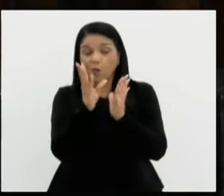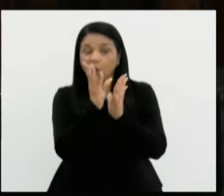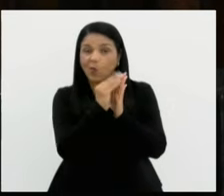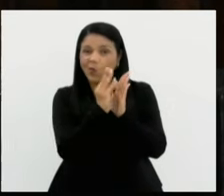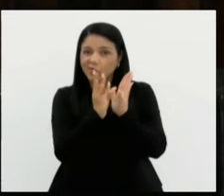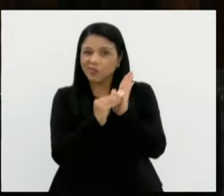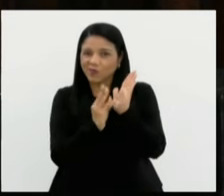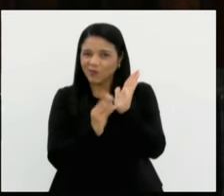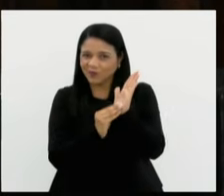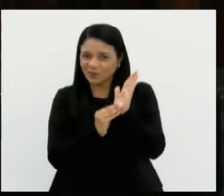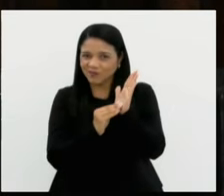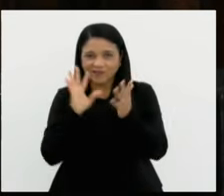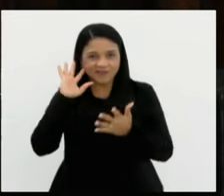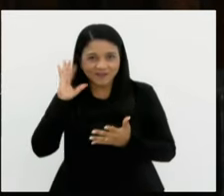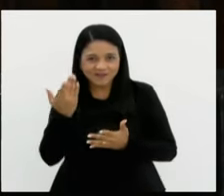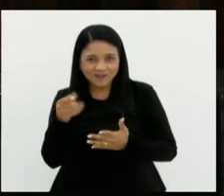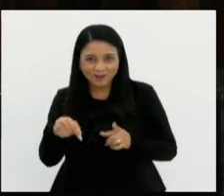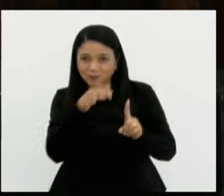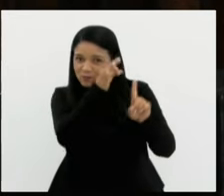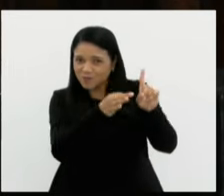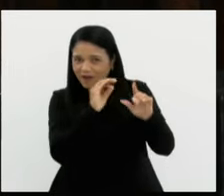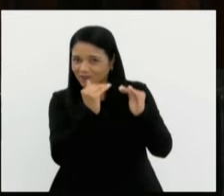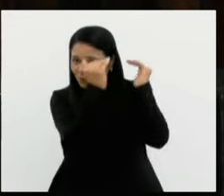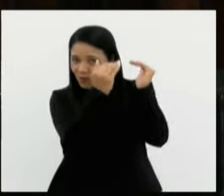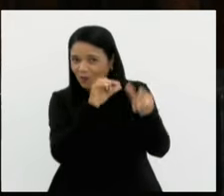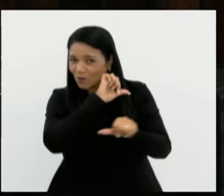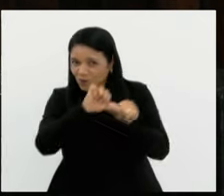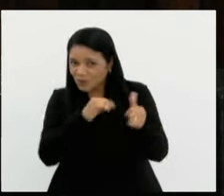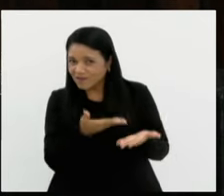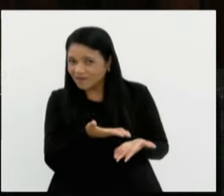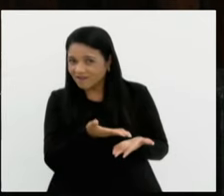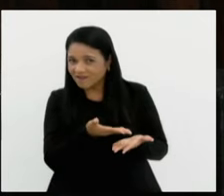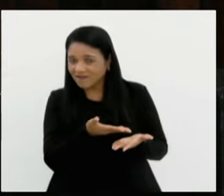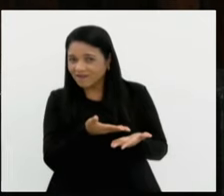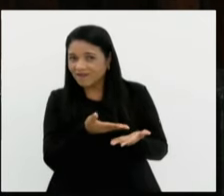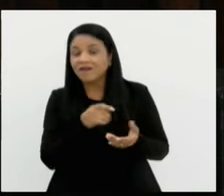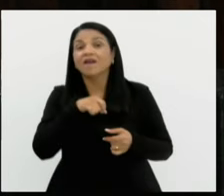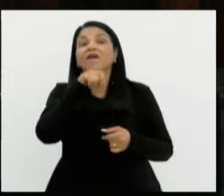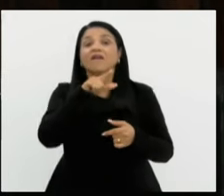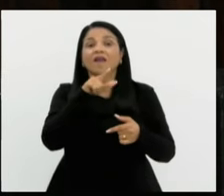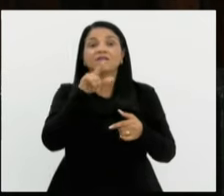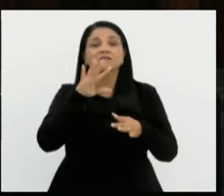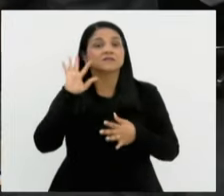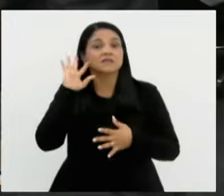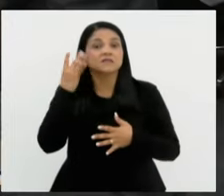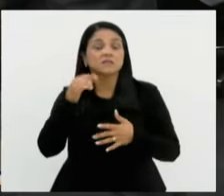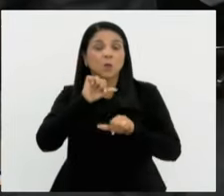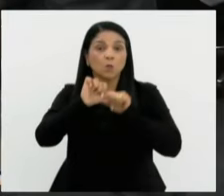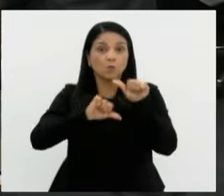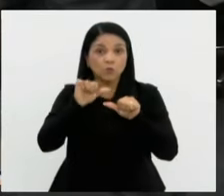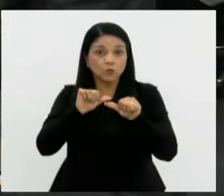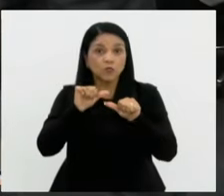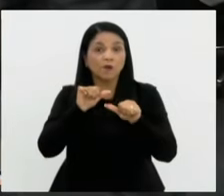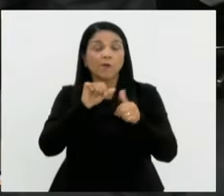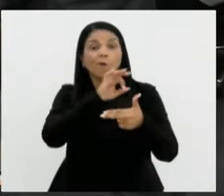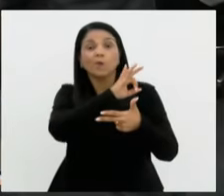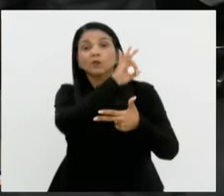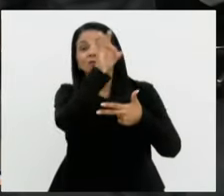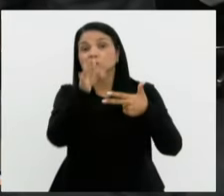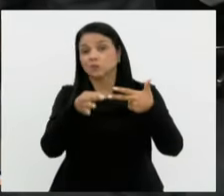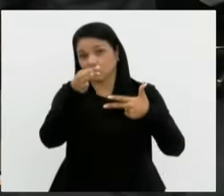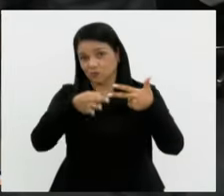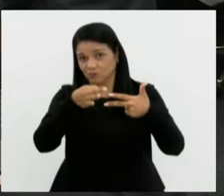do desembargador. Quem altera a decisão judicial é o Poder Judiciário. Se não gostou da decisão